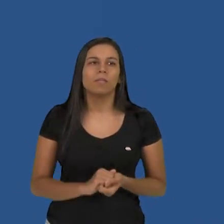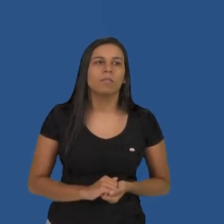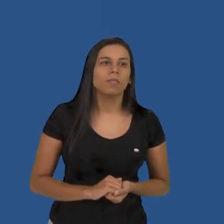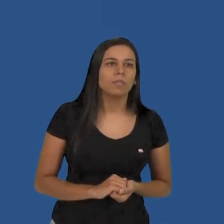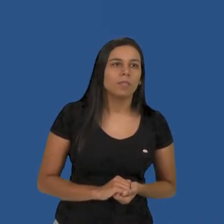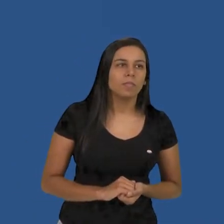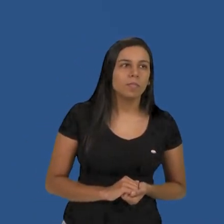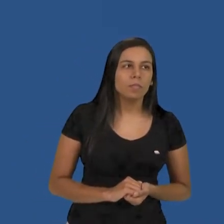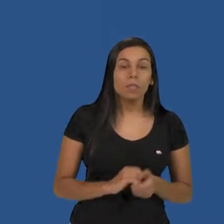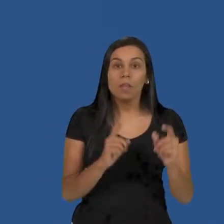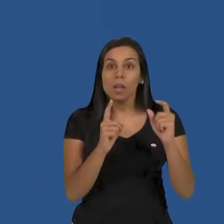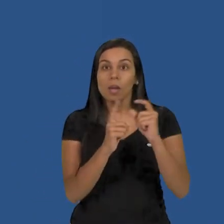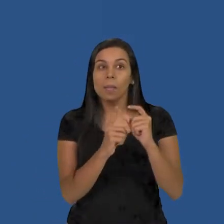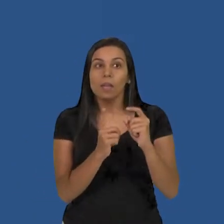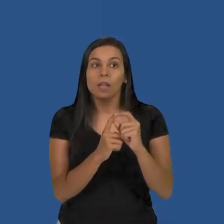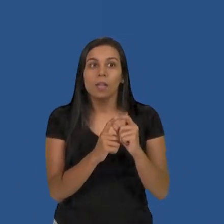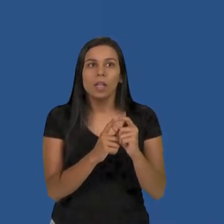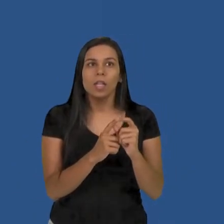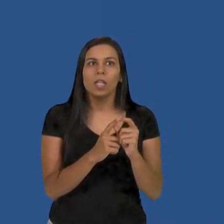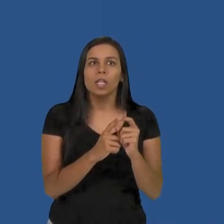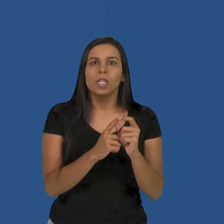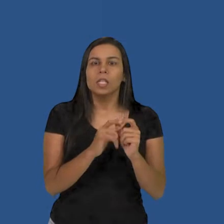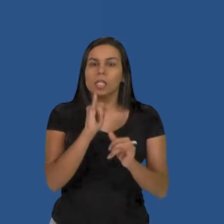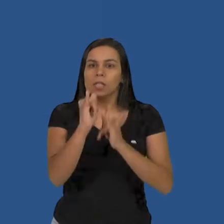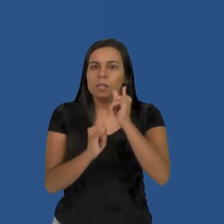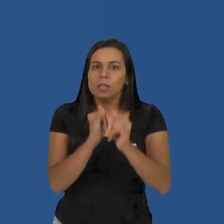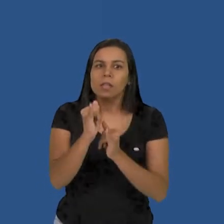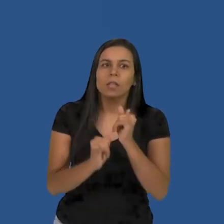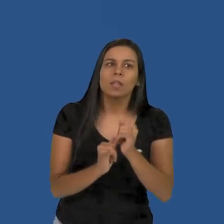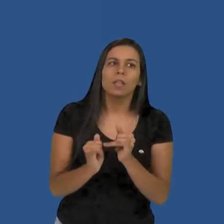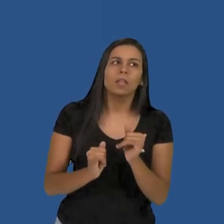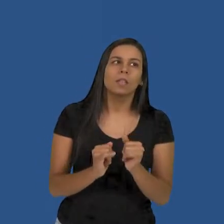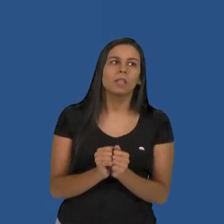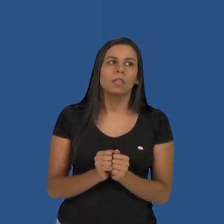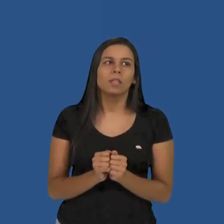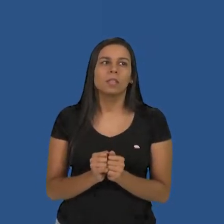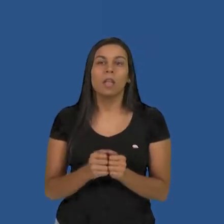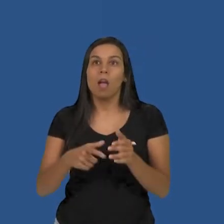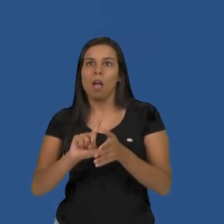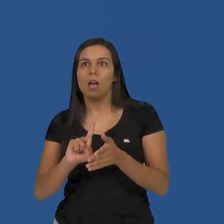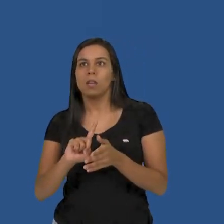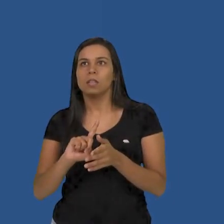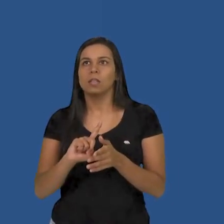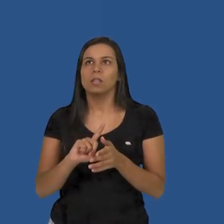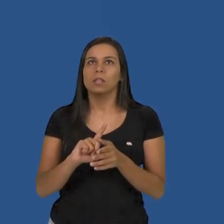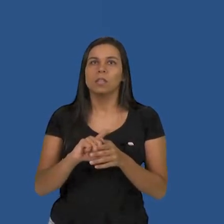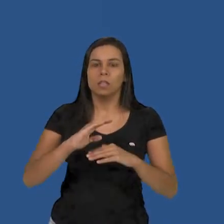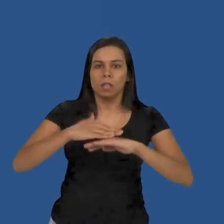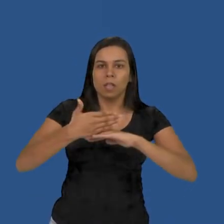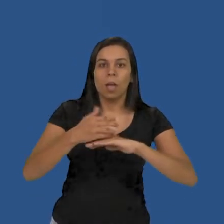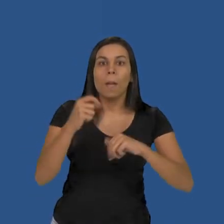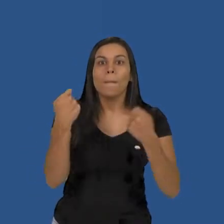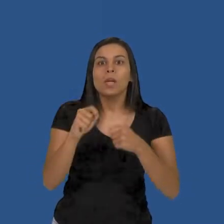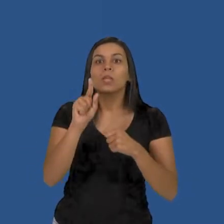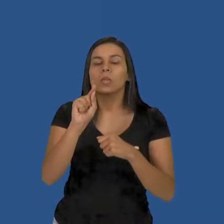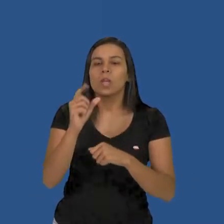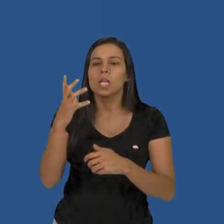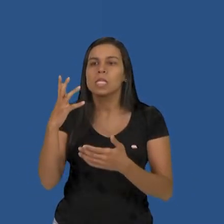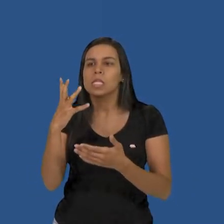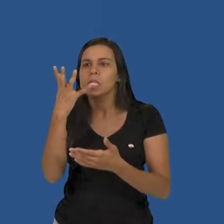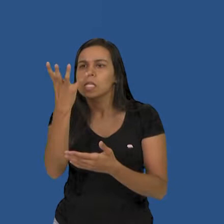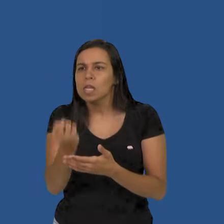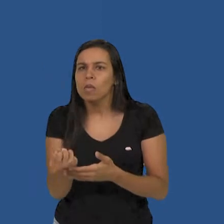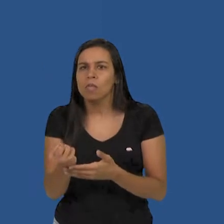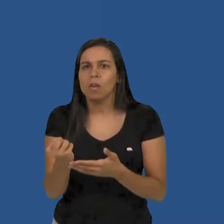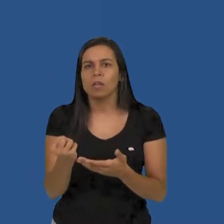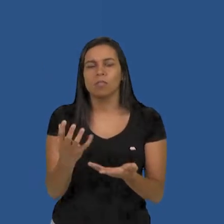na linguagem de internet, né? Você termina de um arquivo e antes de desligar ou sair da máquina, você precisa save, você precisa salvar aquele arquivo. Então, se